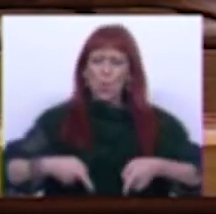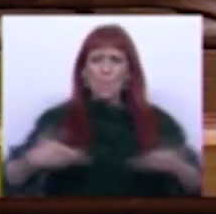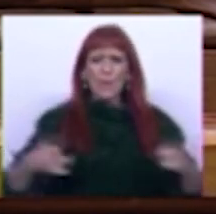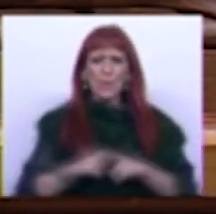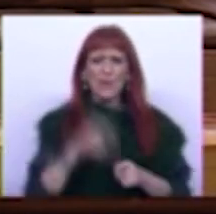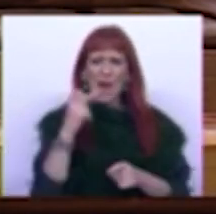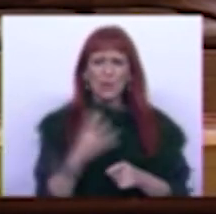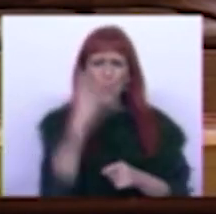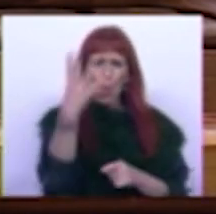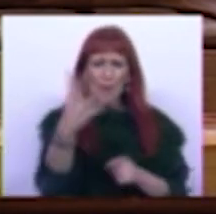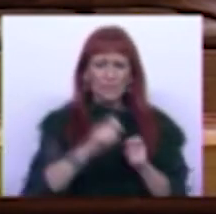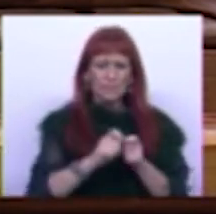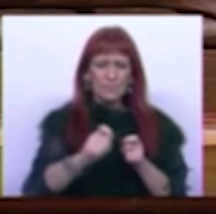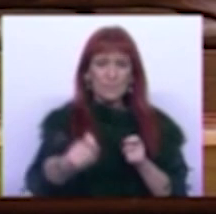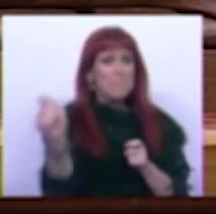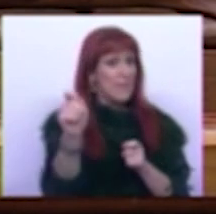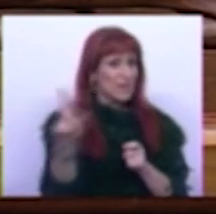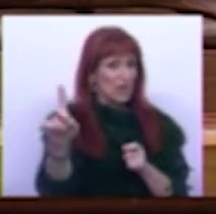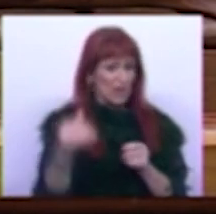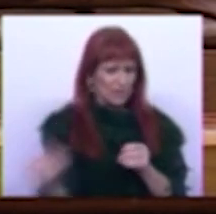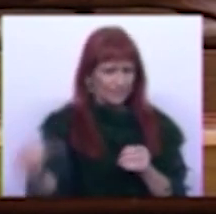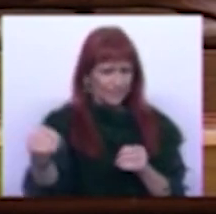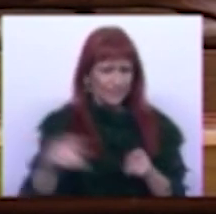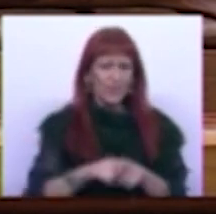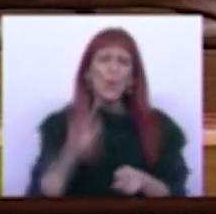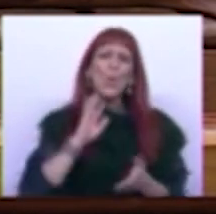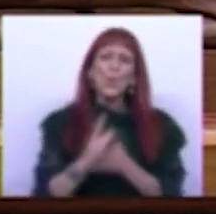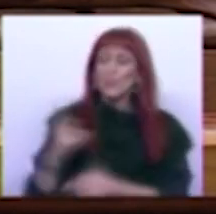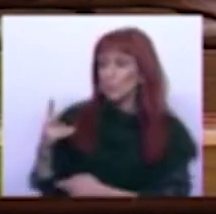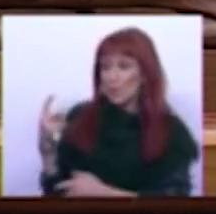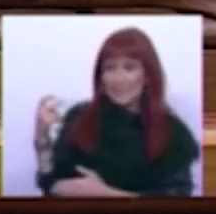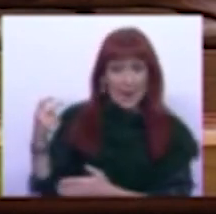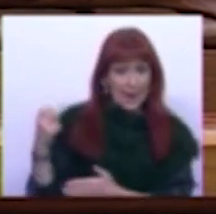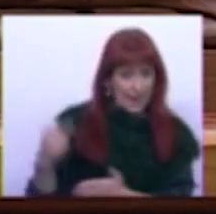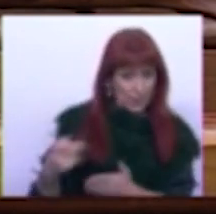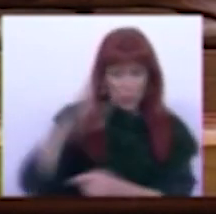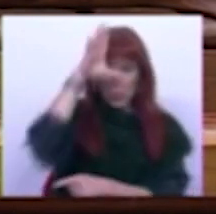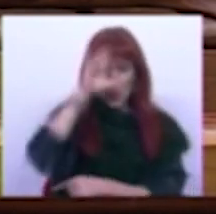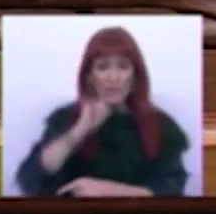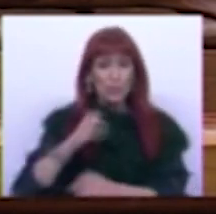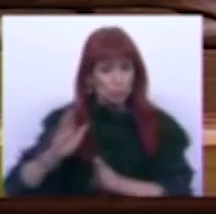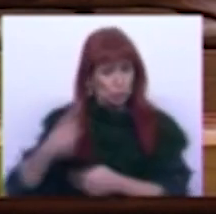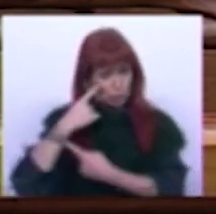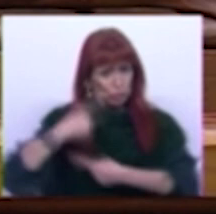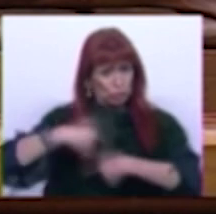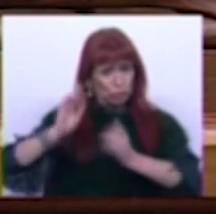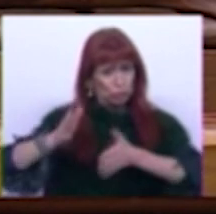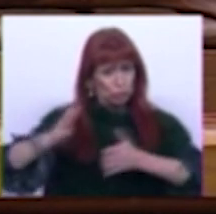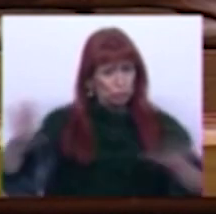para 4 anos e 6 meses. Durante os últimos 2 anos, o Governo já